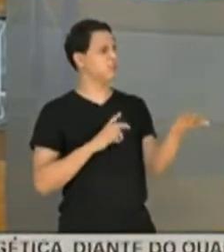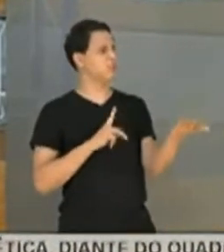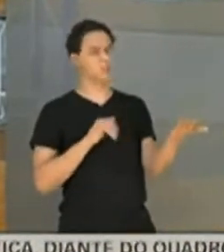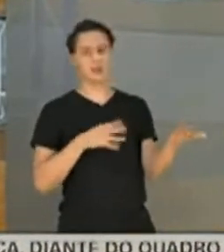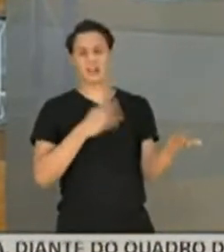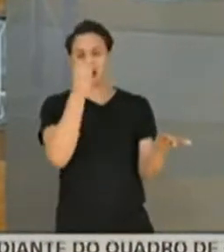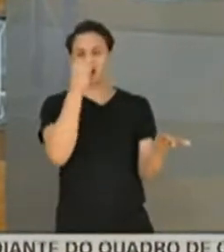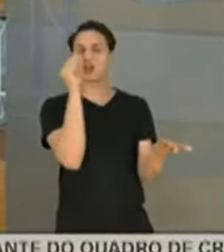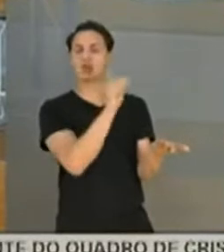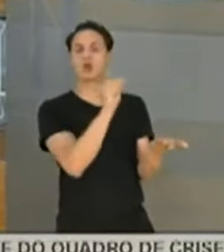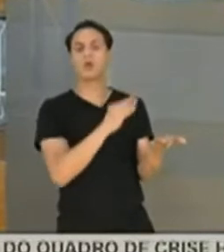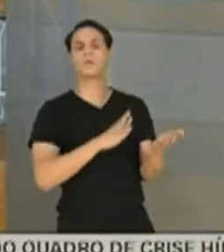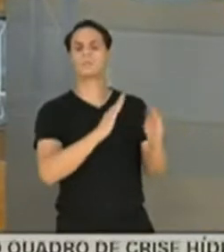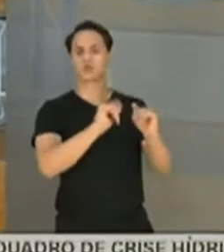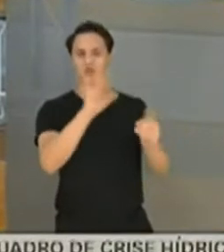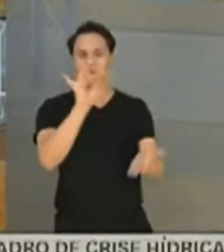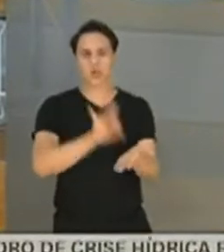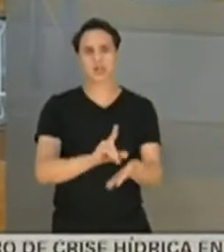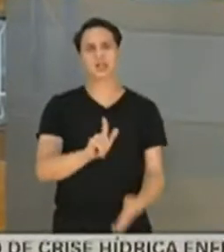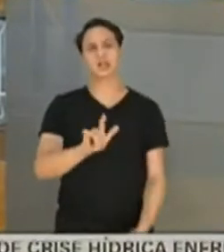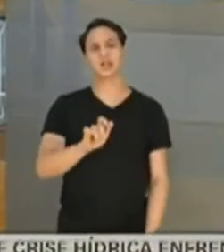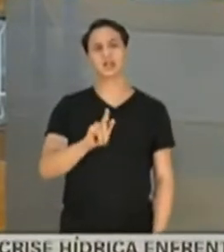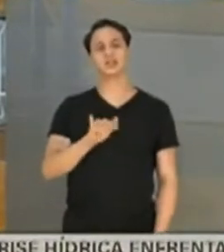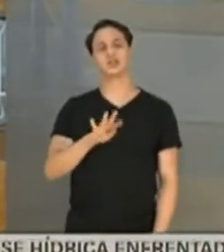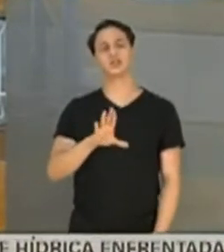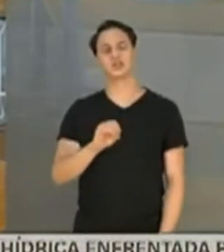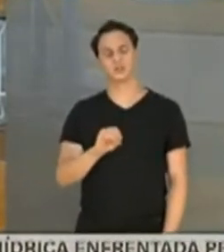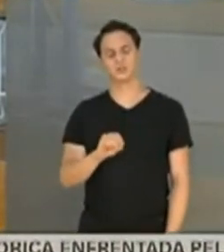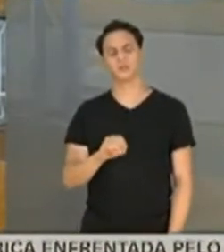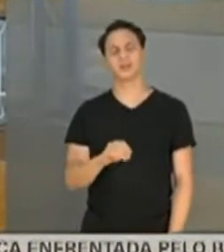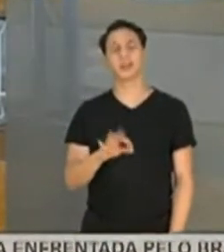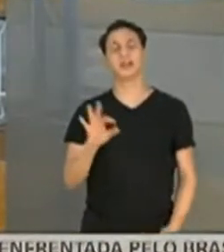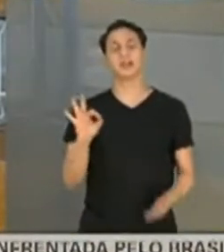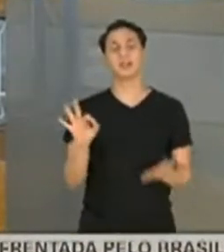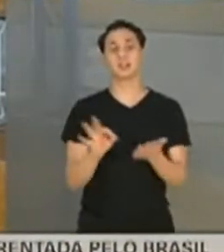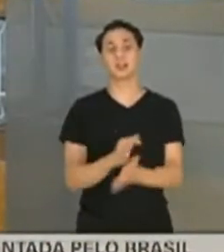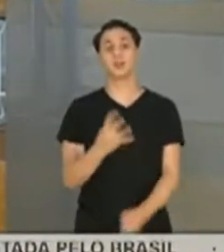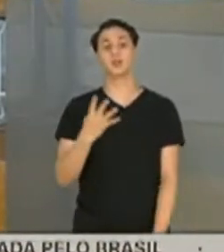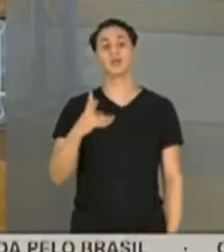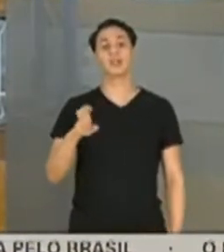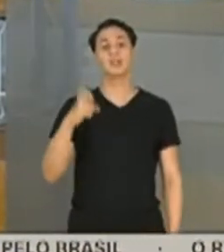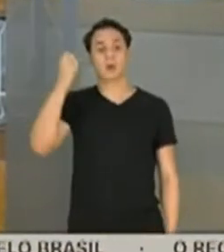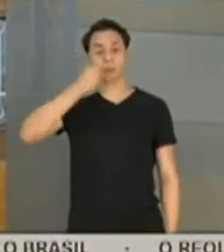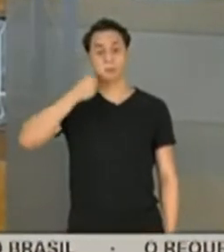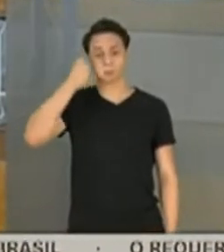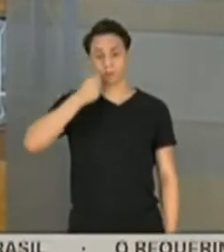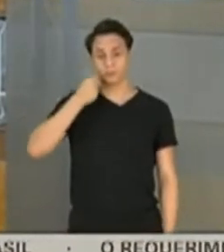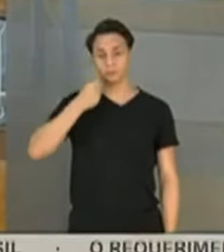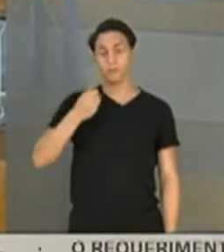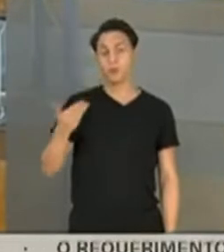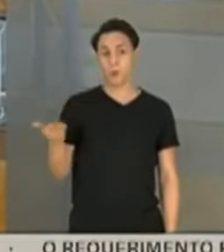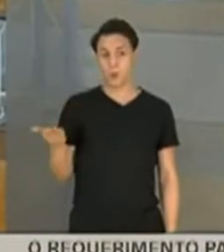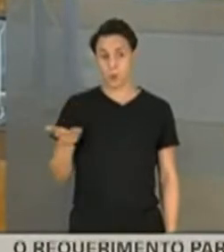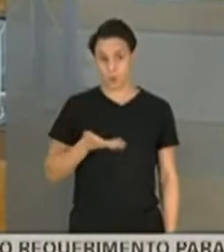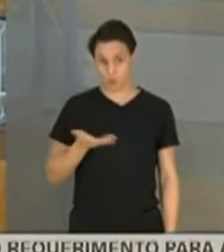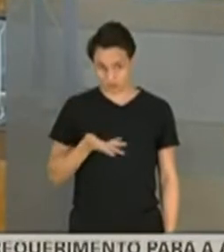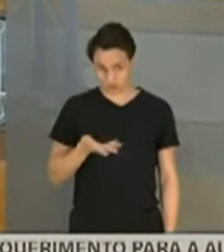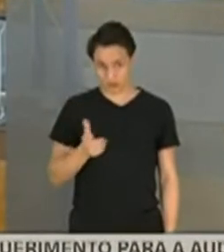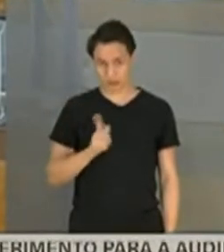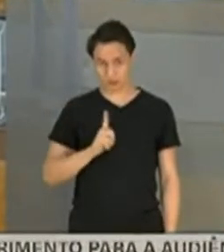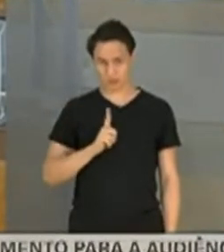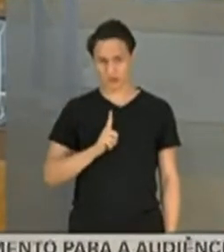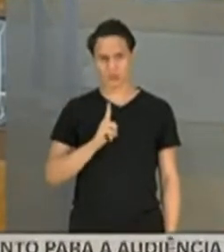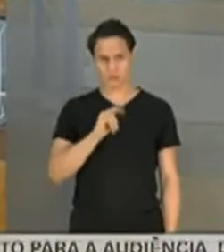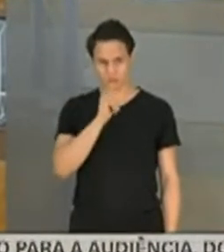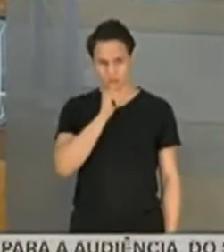um requerimento legítimo assinado por 45 senadores da República. E hoje a gente tem